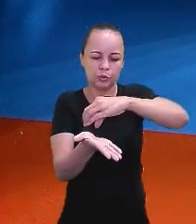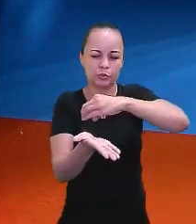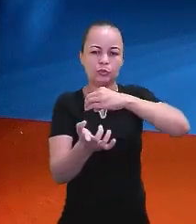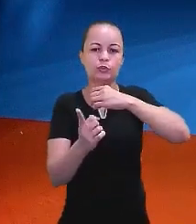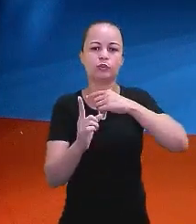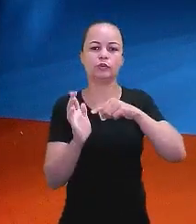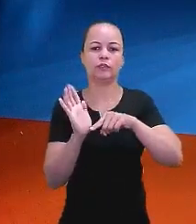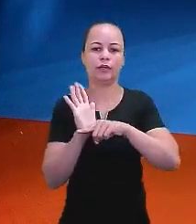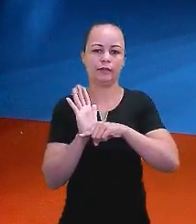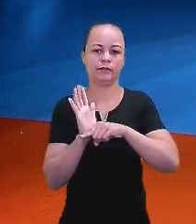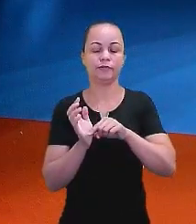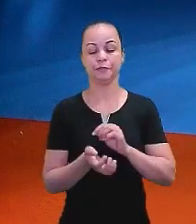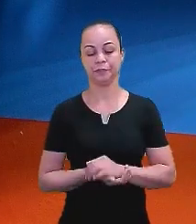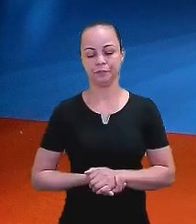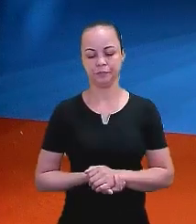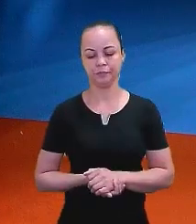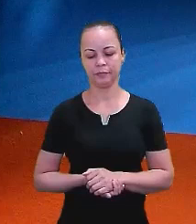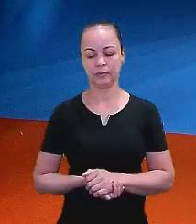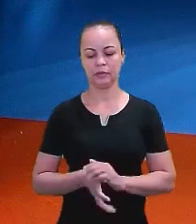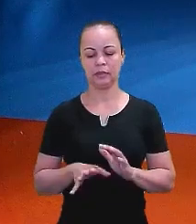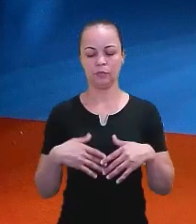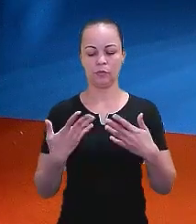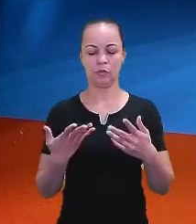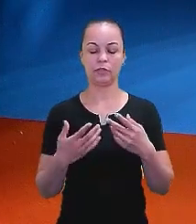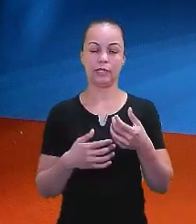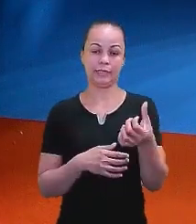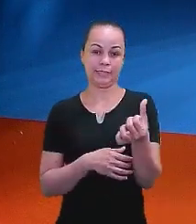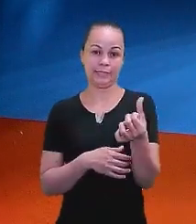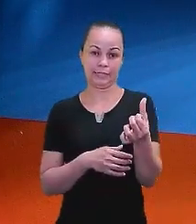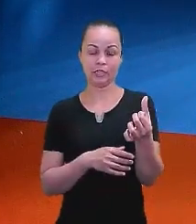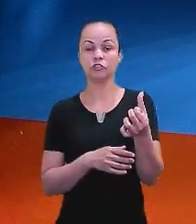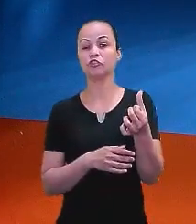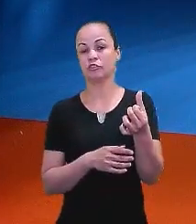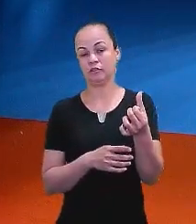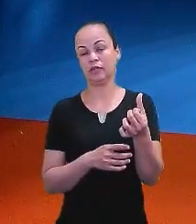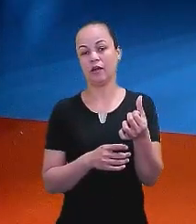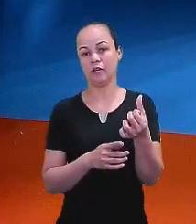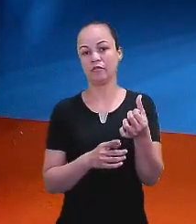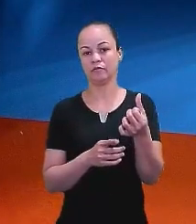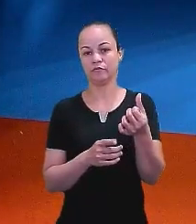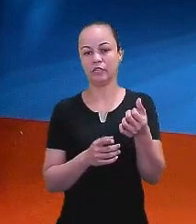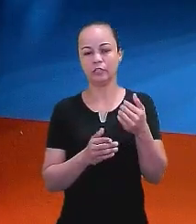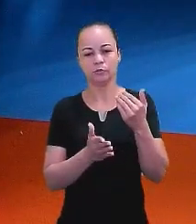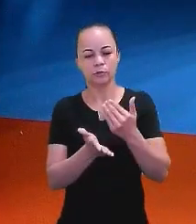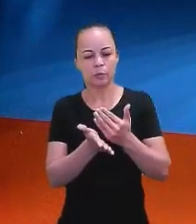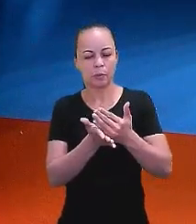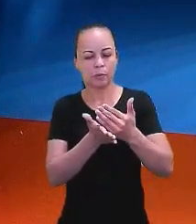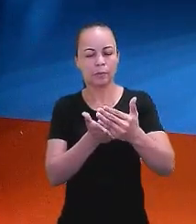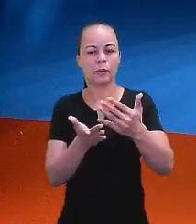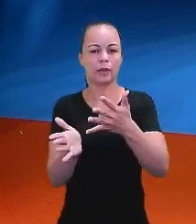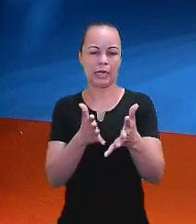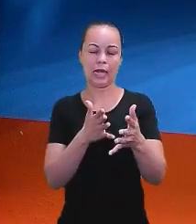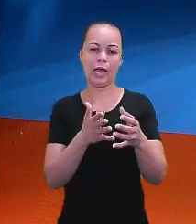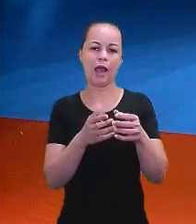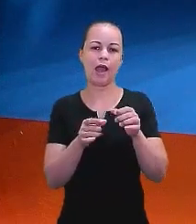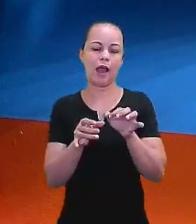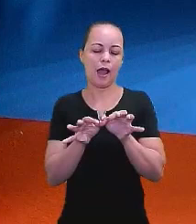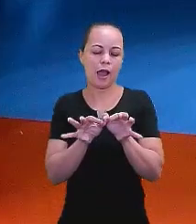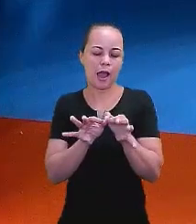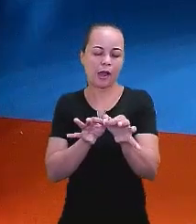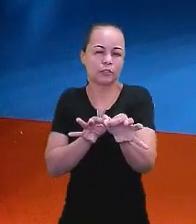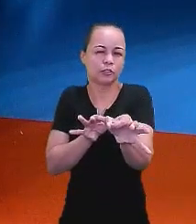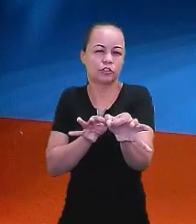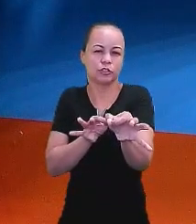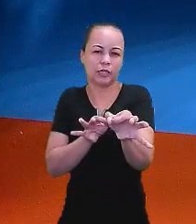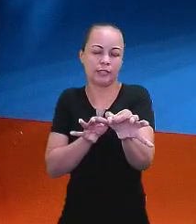Após Cíntia acionar o controle pela 6ª vez, a distância entre ela e o carrinho era de, letra